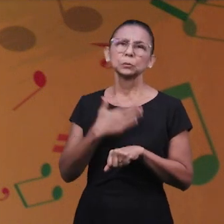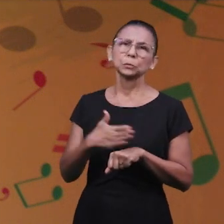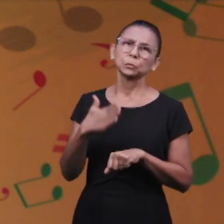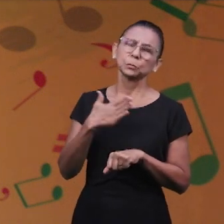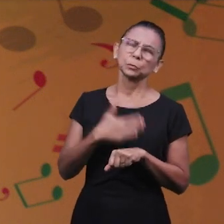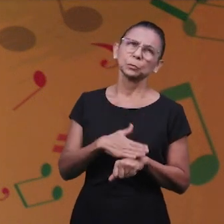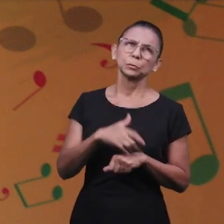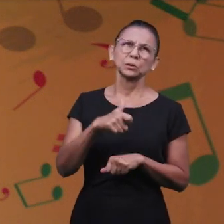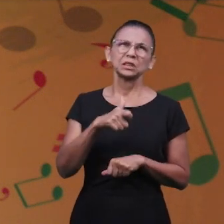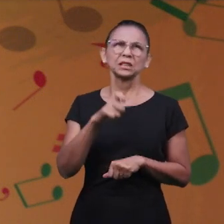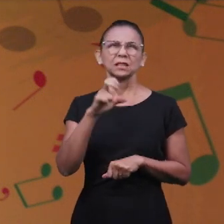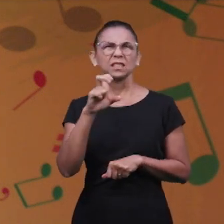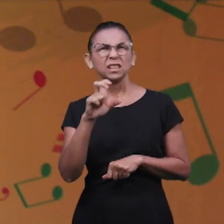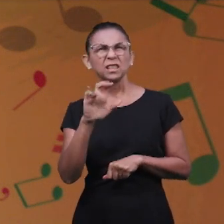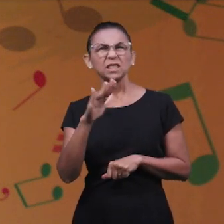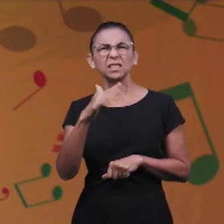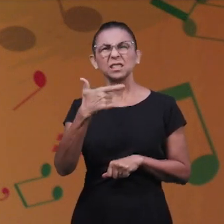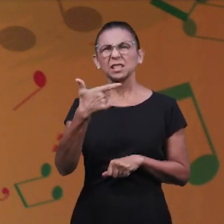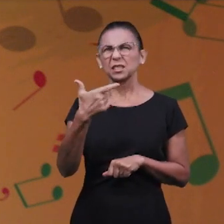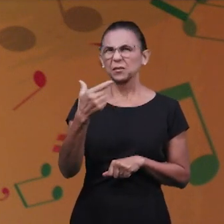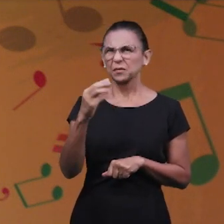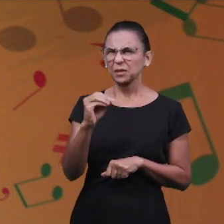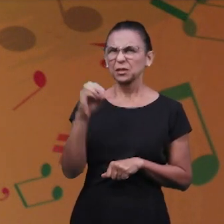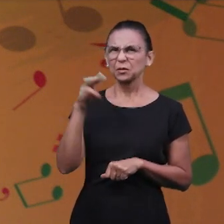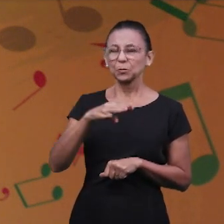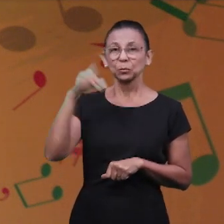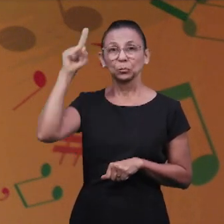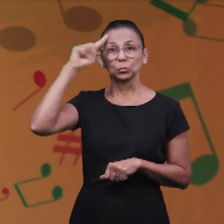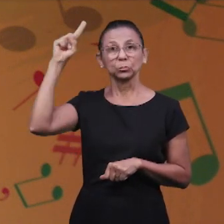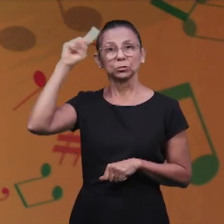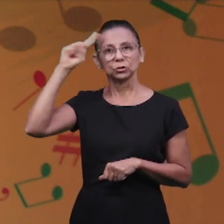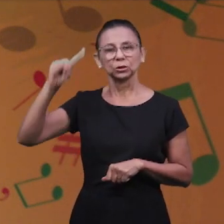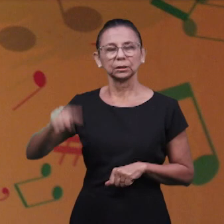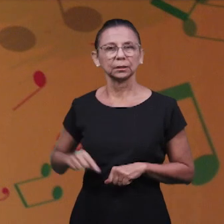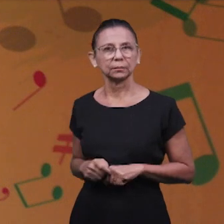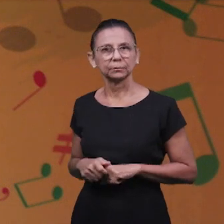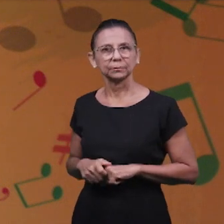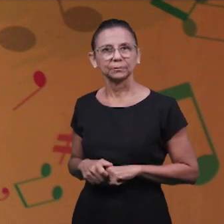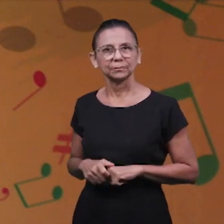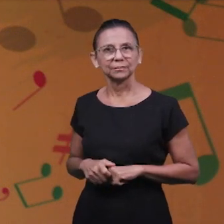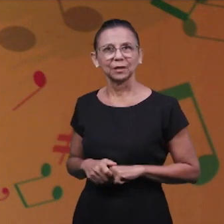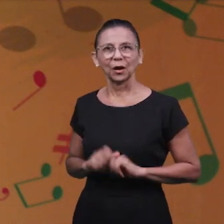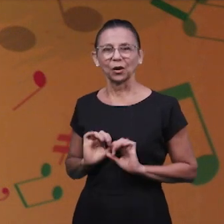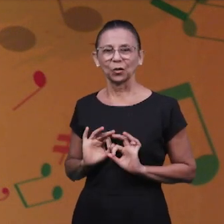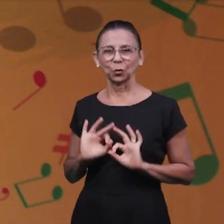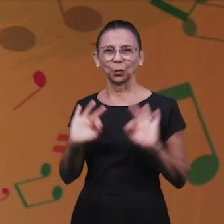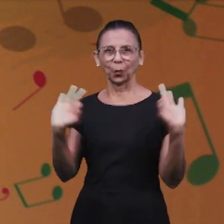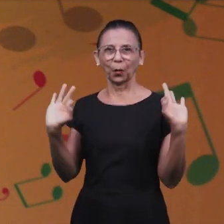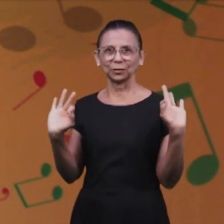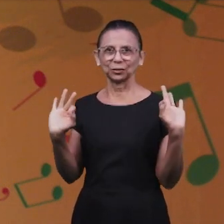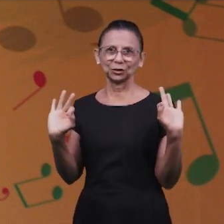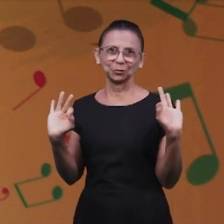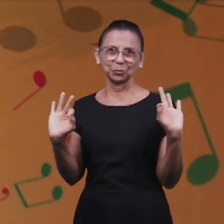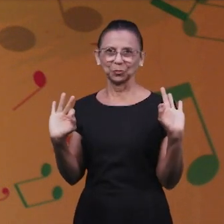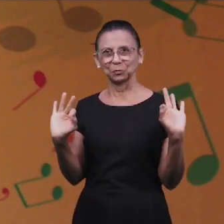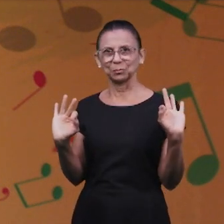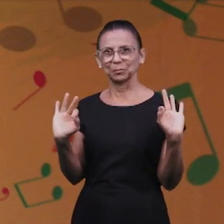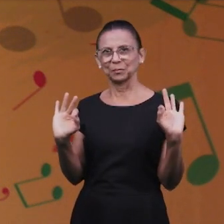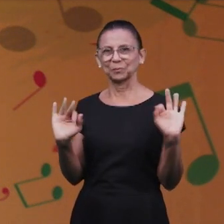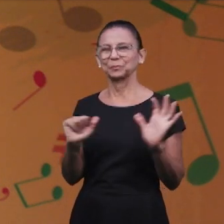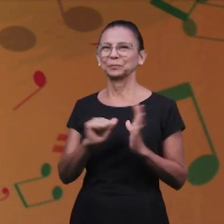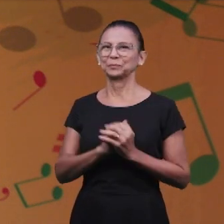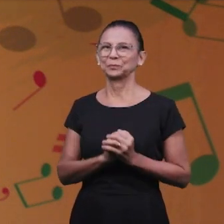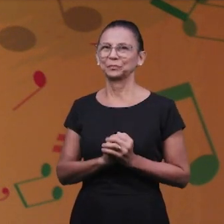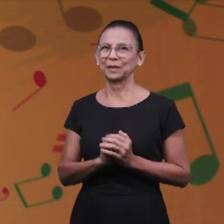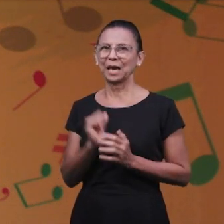vamos treinar de 15 a 20 minutinhos todos os dias. Assim você vai ficar com uma ótima